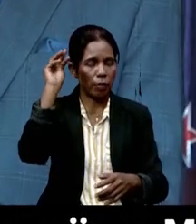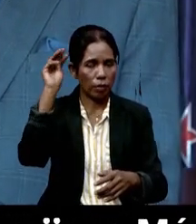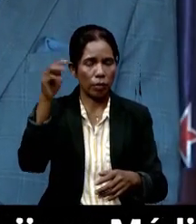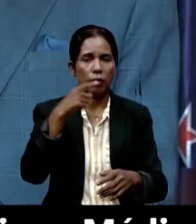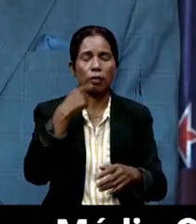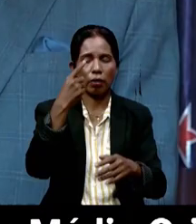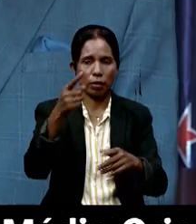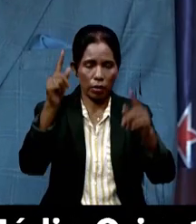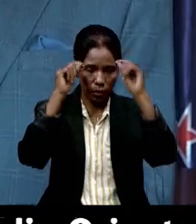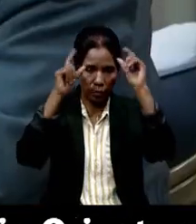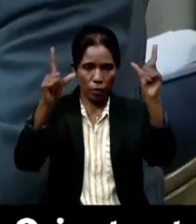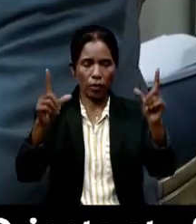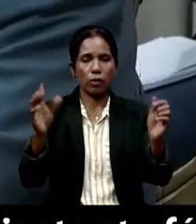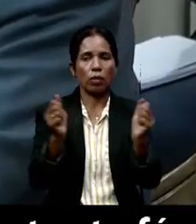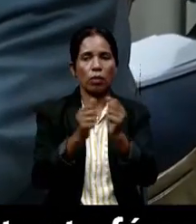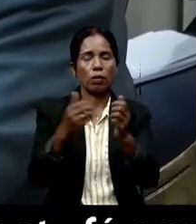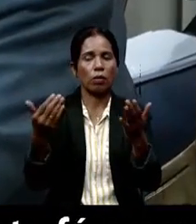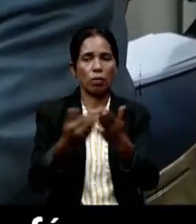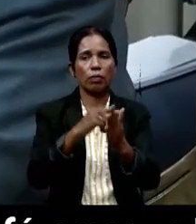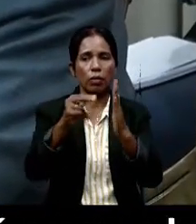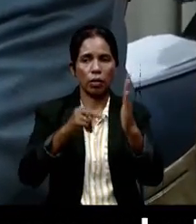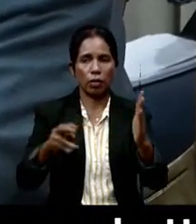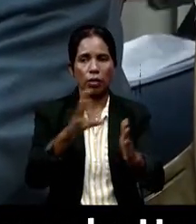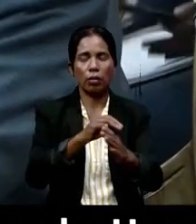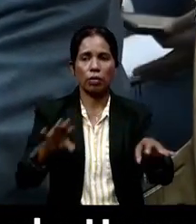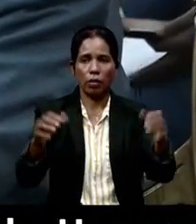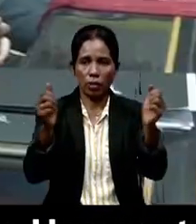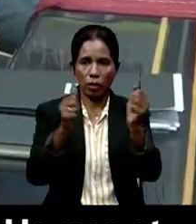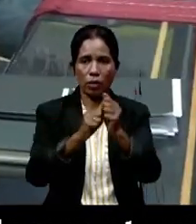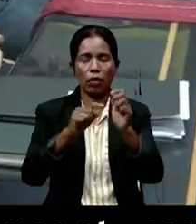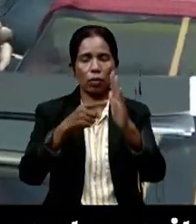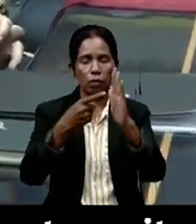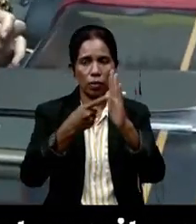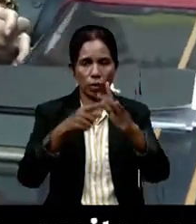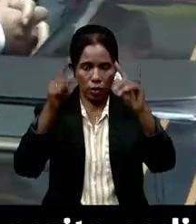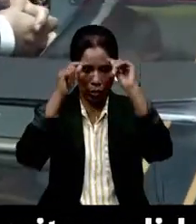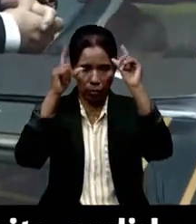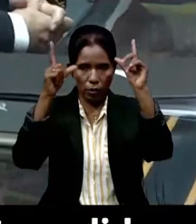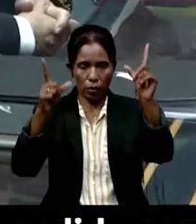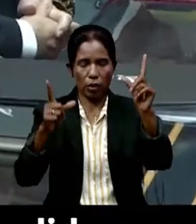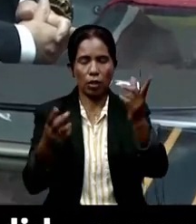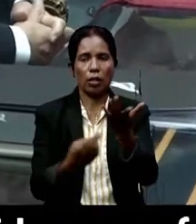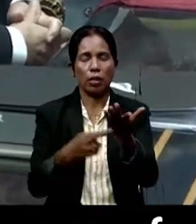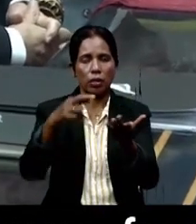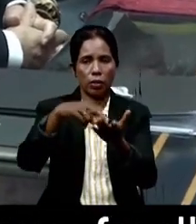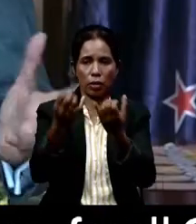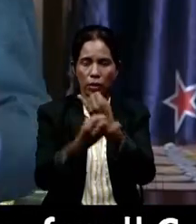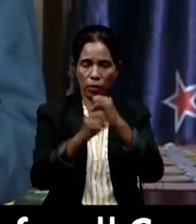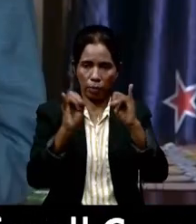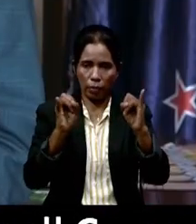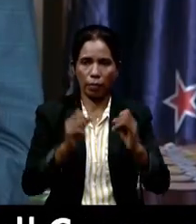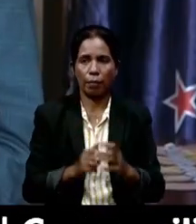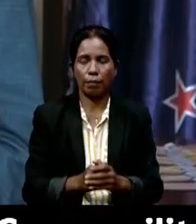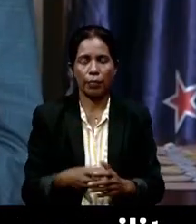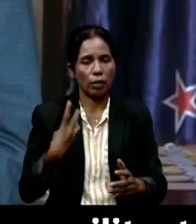Haktuir, Timor Leste ho Nova Zelândia ni relação amizade ne ha ho keras husi Timor Leste restaura ni independência. Até ne